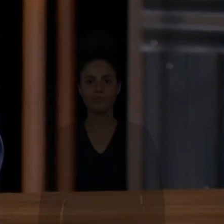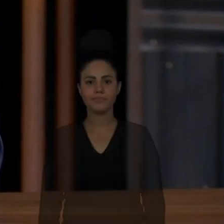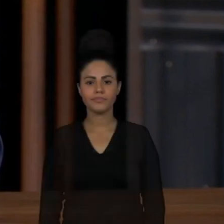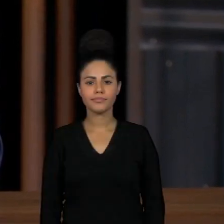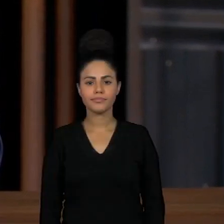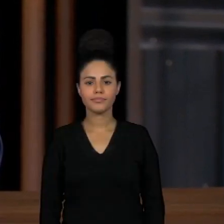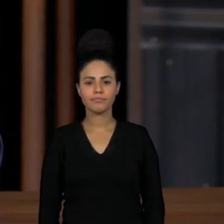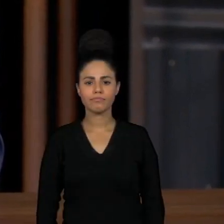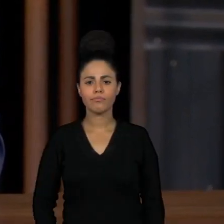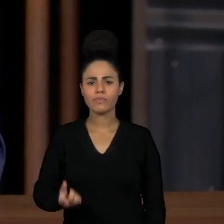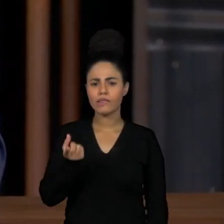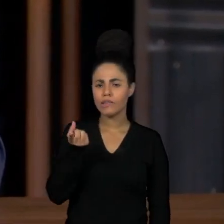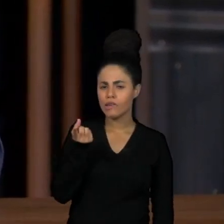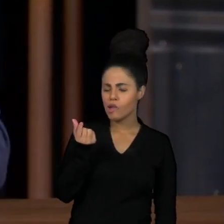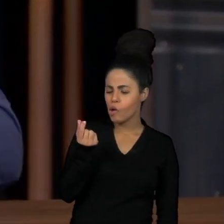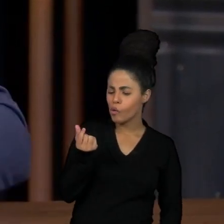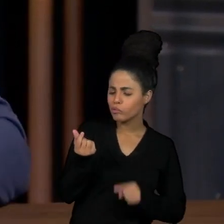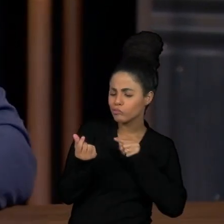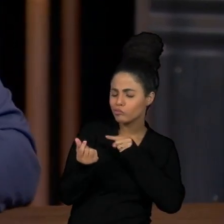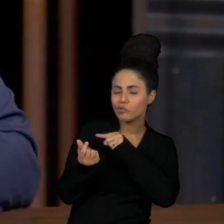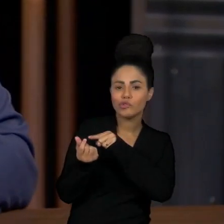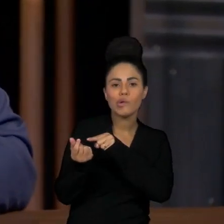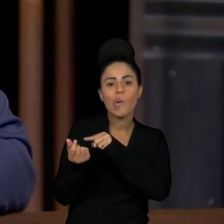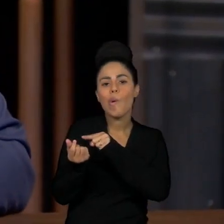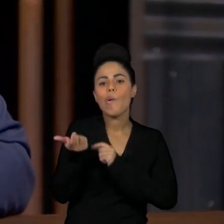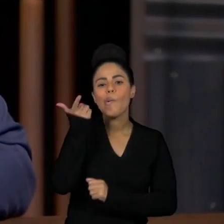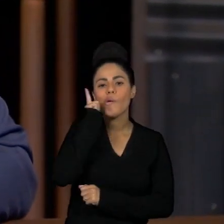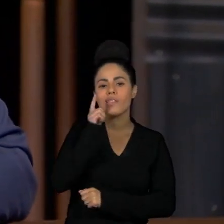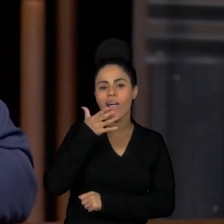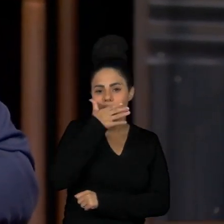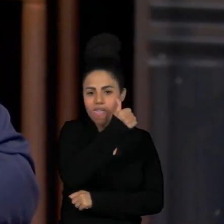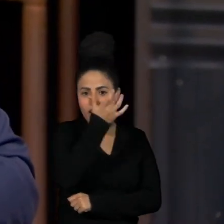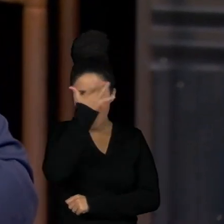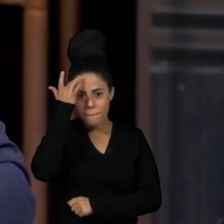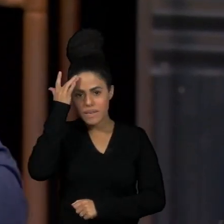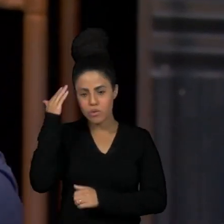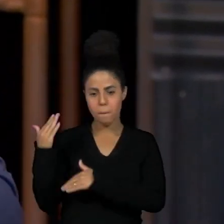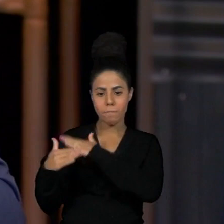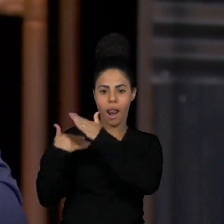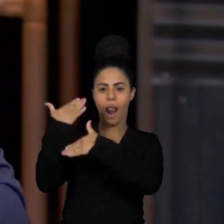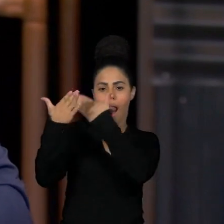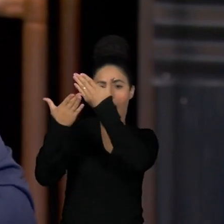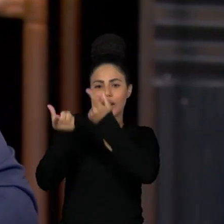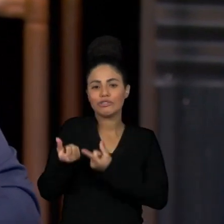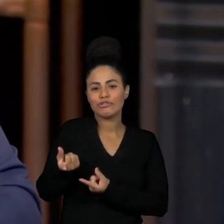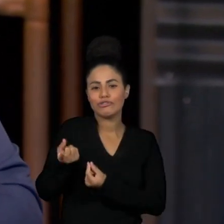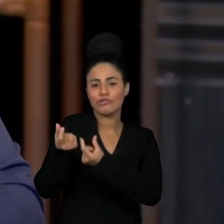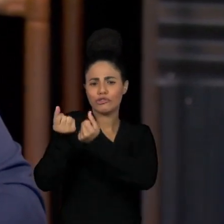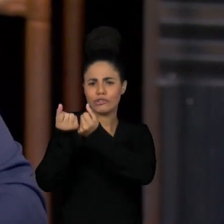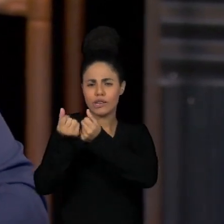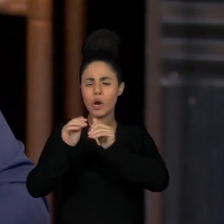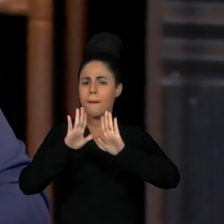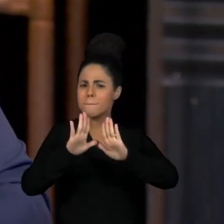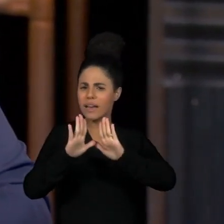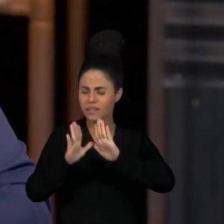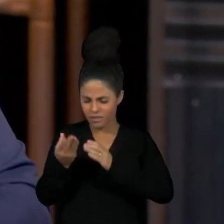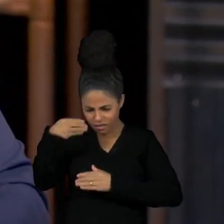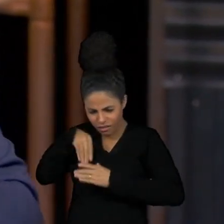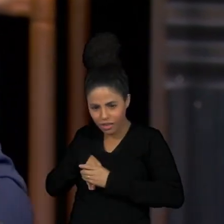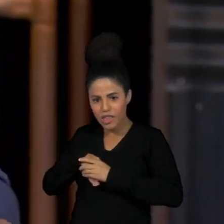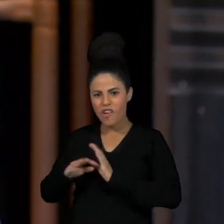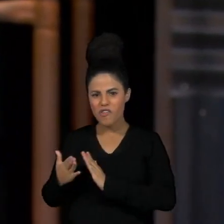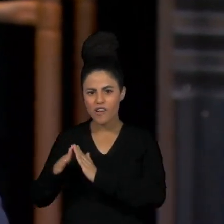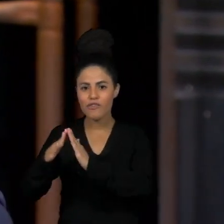O dinheiro tira um homem da miséria, mas não pode arrancar de dentro dele a favela. O recado